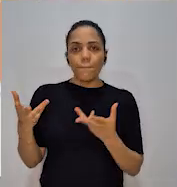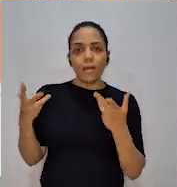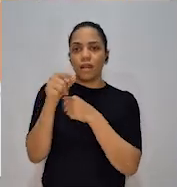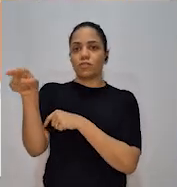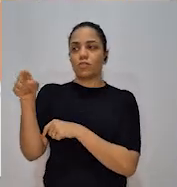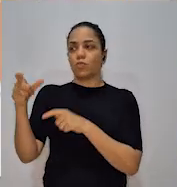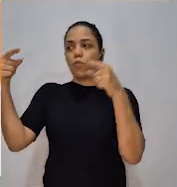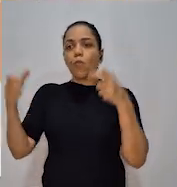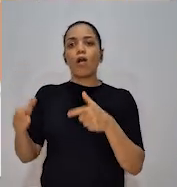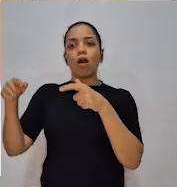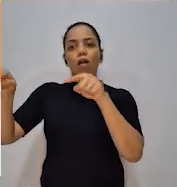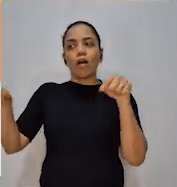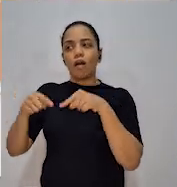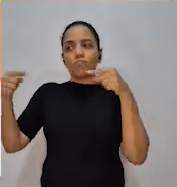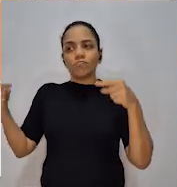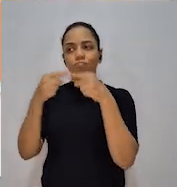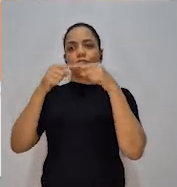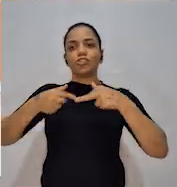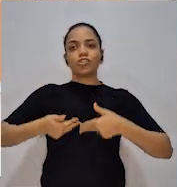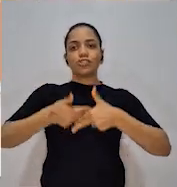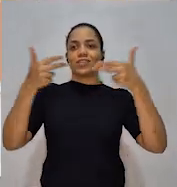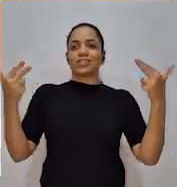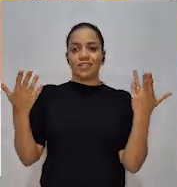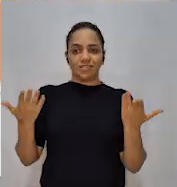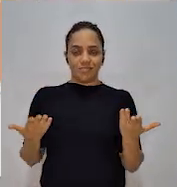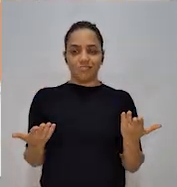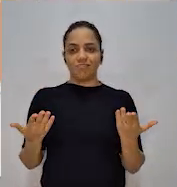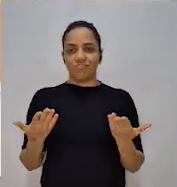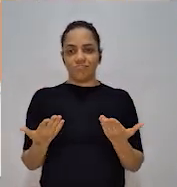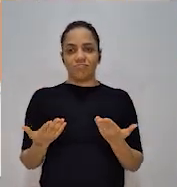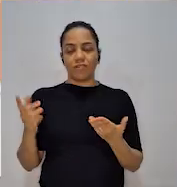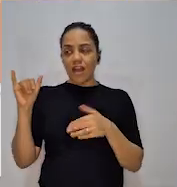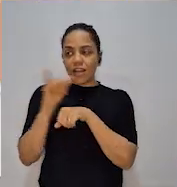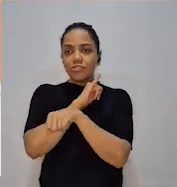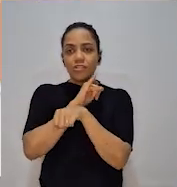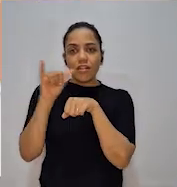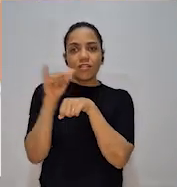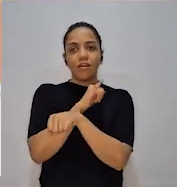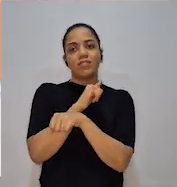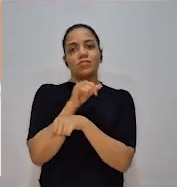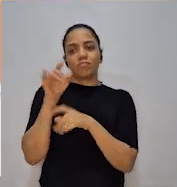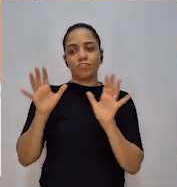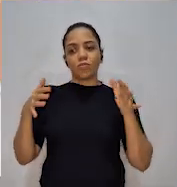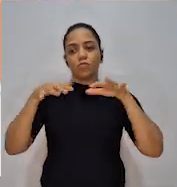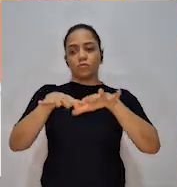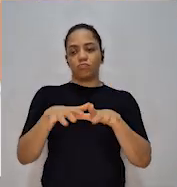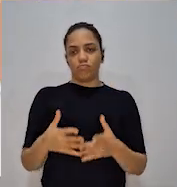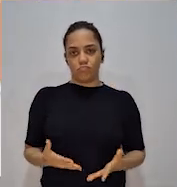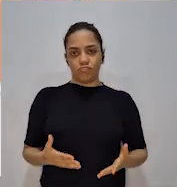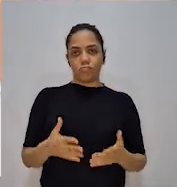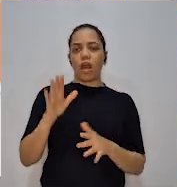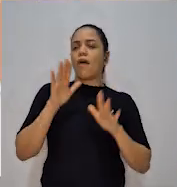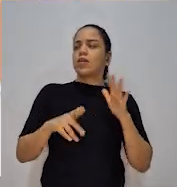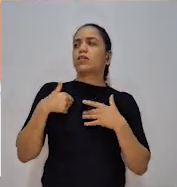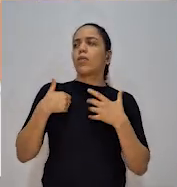afeitos à diversidade. Então, esse é um exemplo, por exemplo, de estratégia de inclusão. Quando eu quero incluir mais pessoas